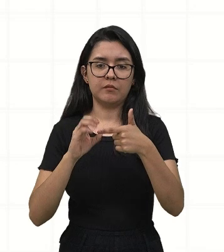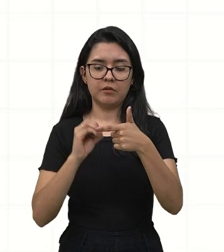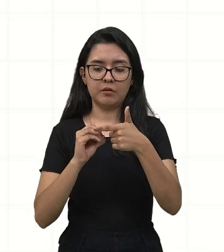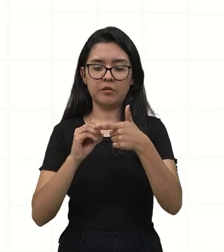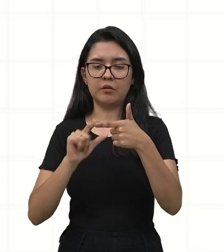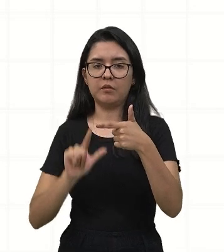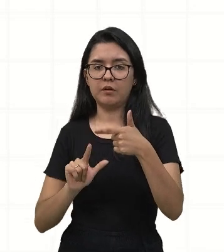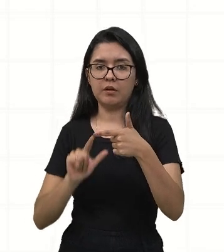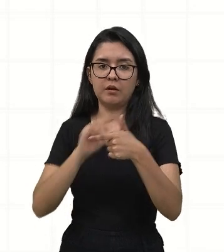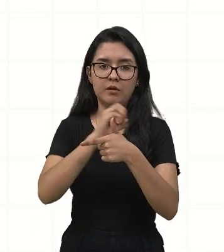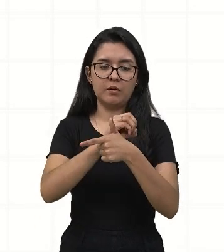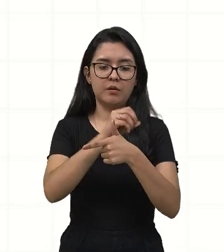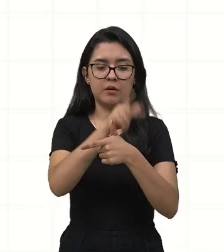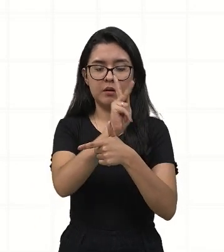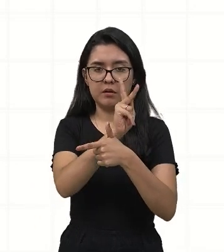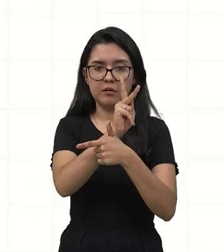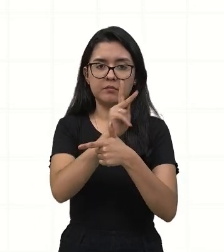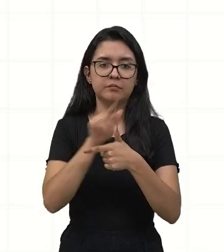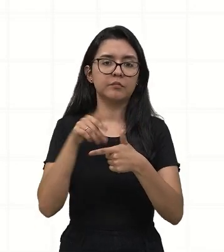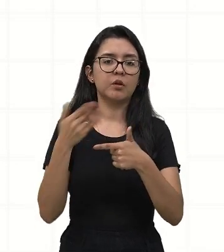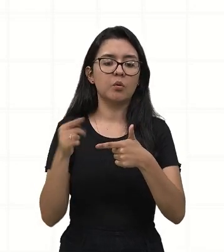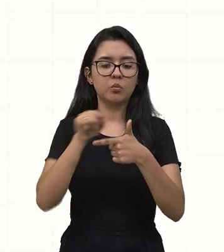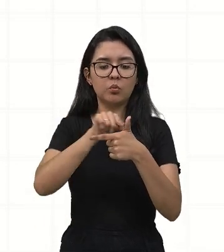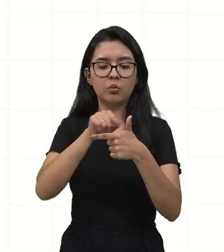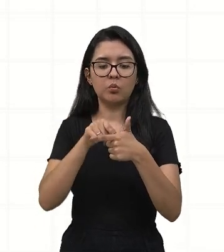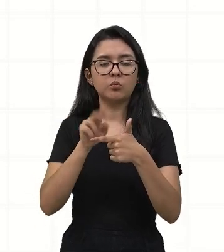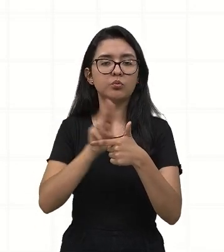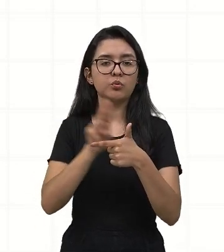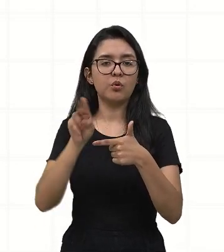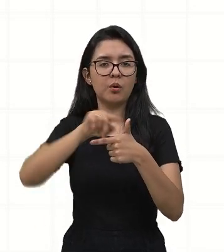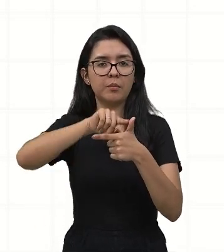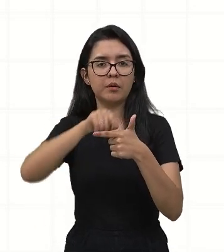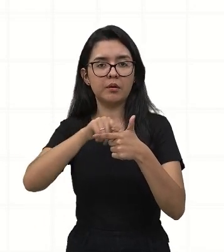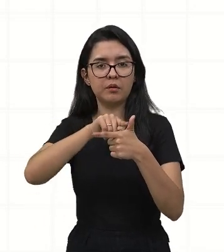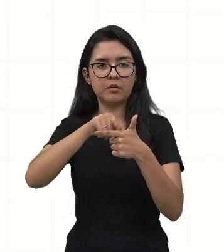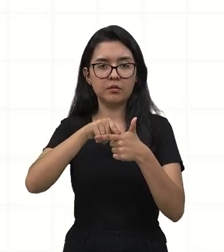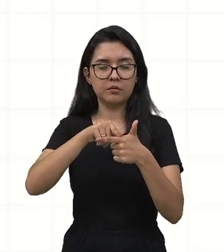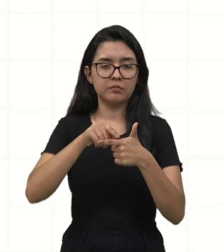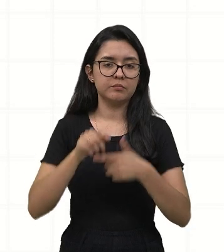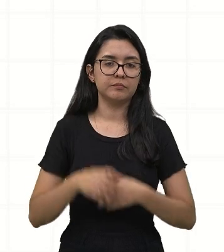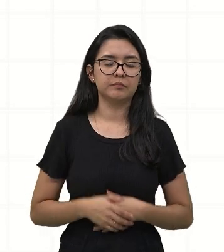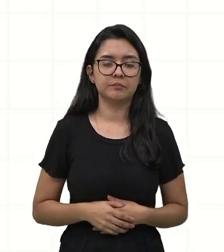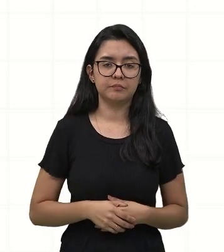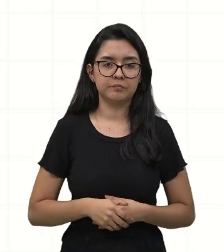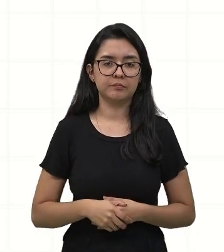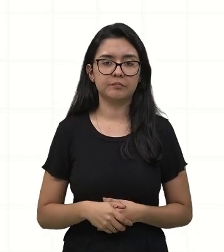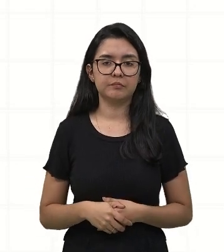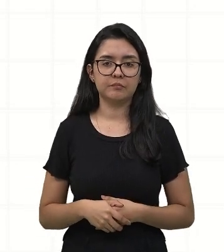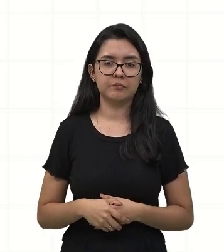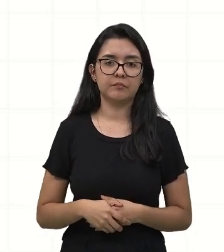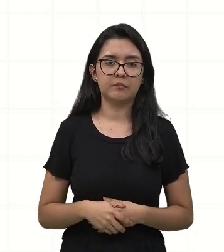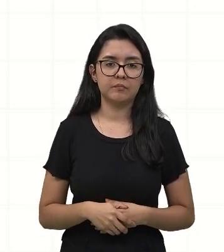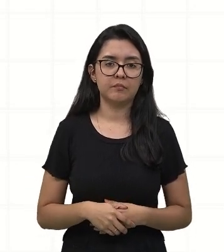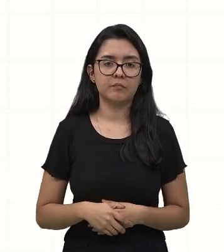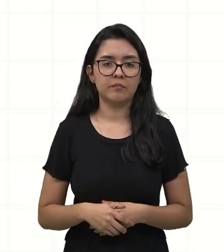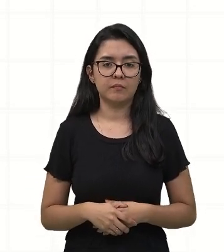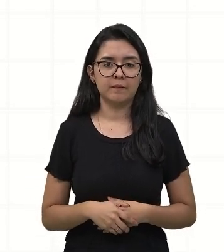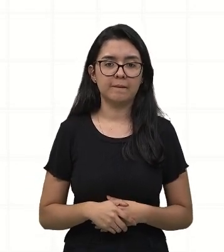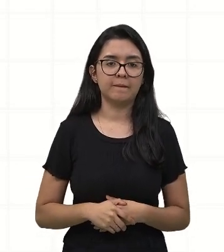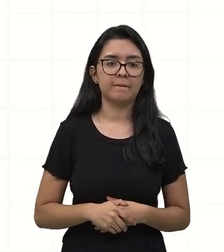tá legal? E aí vamos dar nome para esse ângulo. O nome desse ângulo,